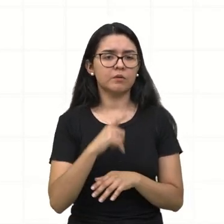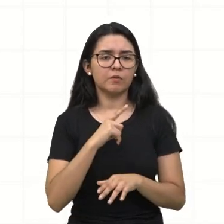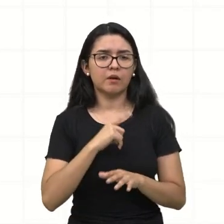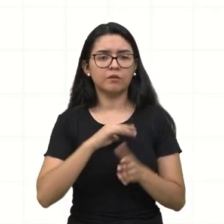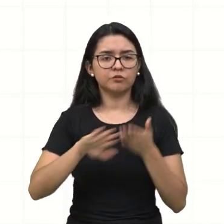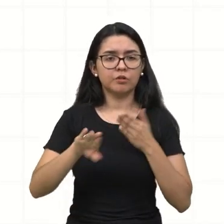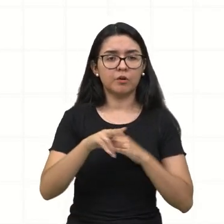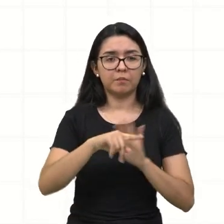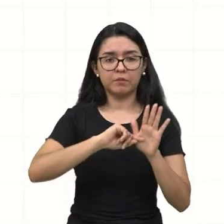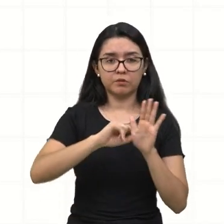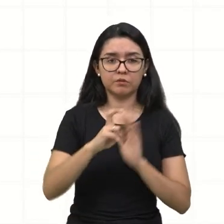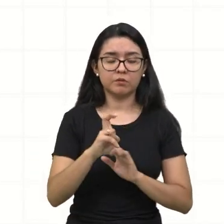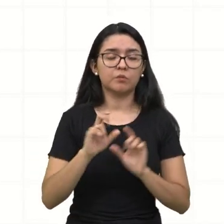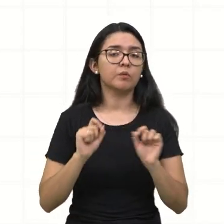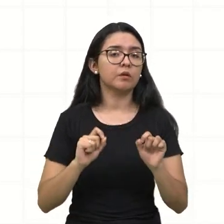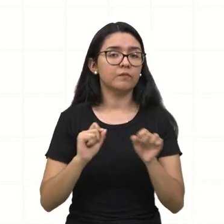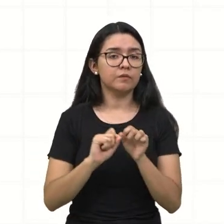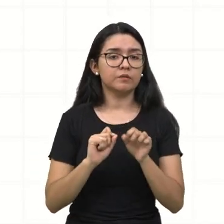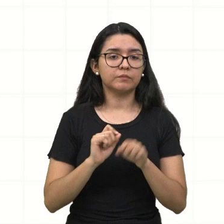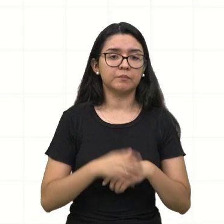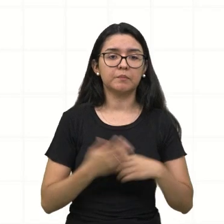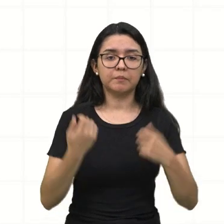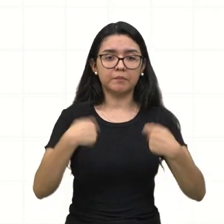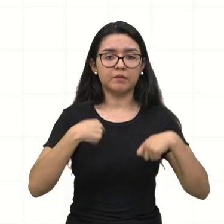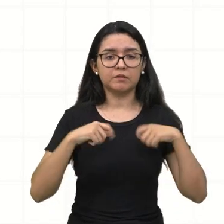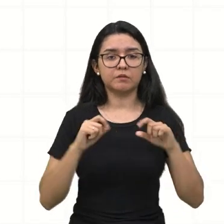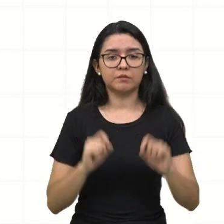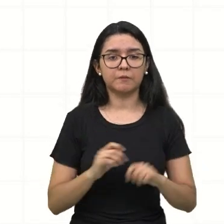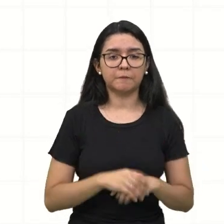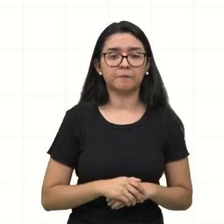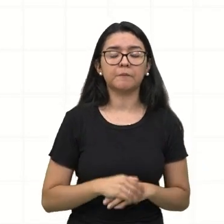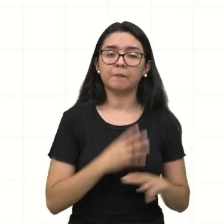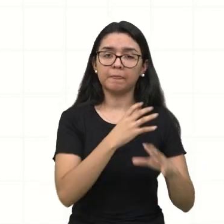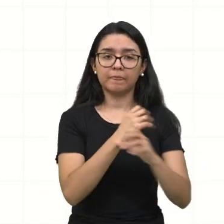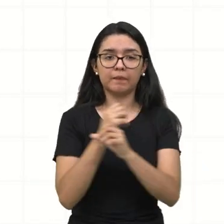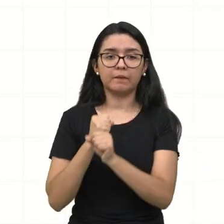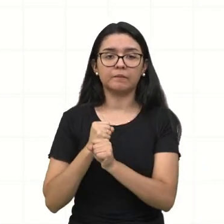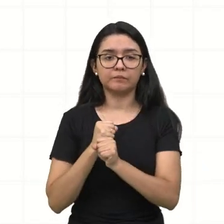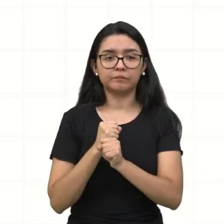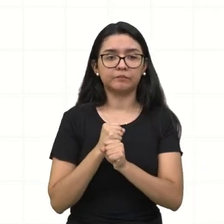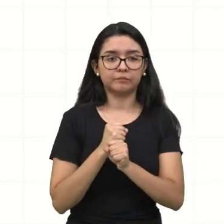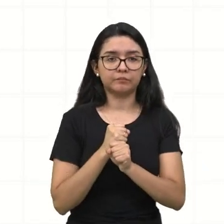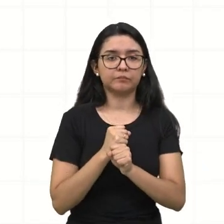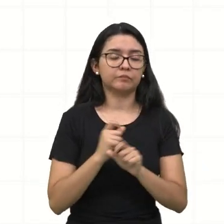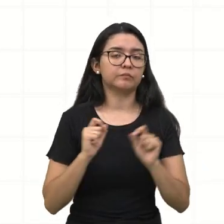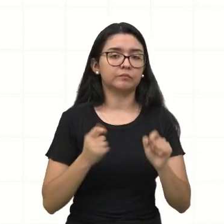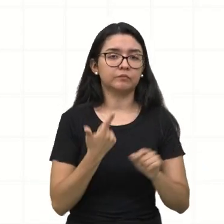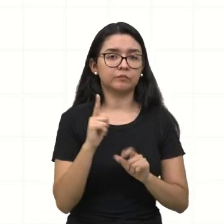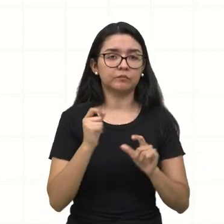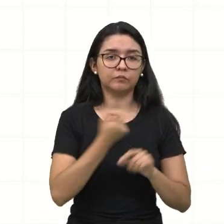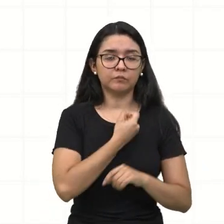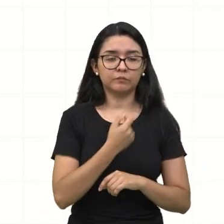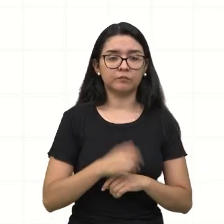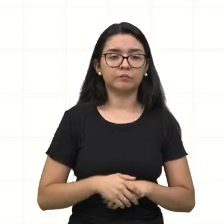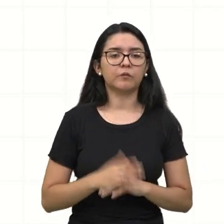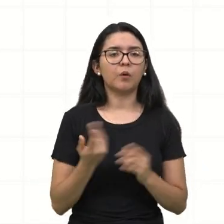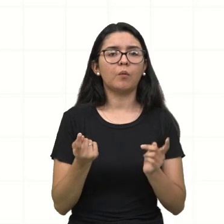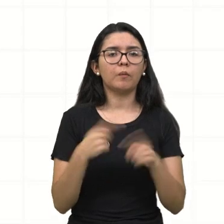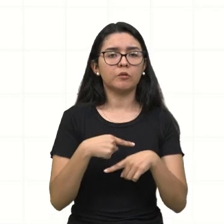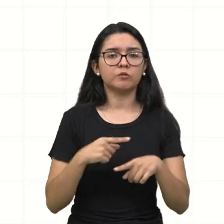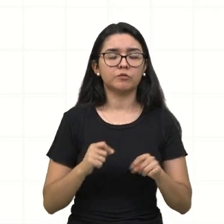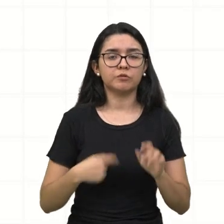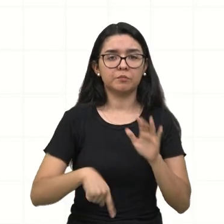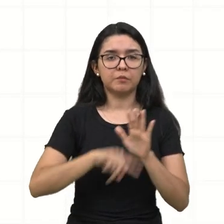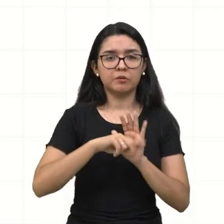aqui, eu vou fazer o quê? Eu tenho que somar ele com o oposto dele. Então, qual é o oposto de